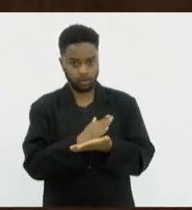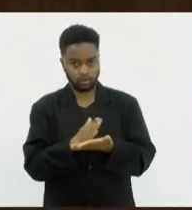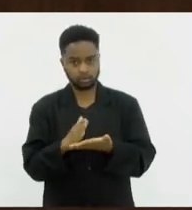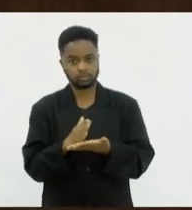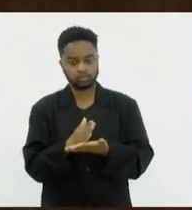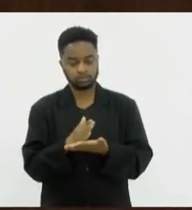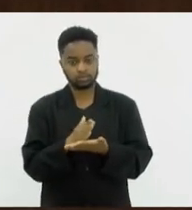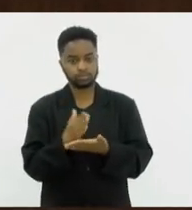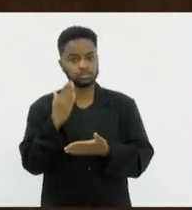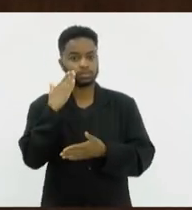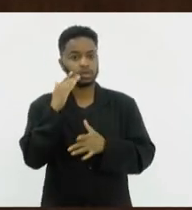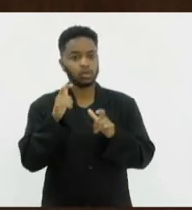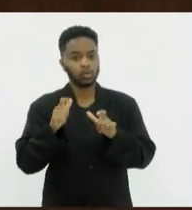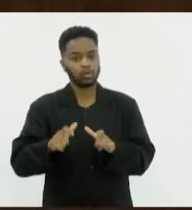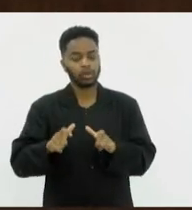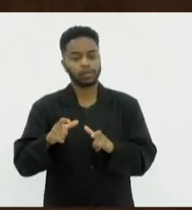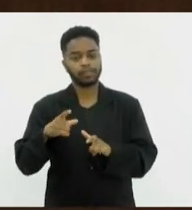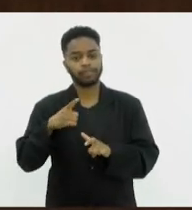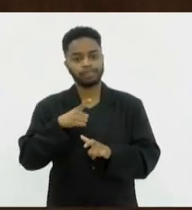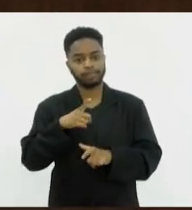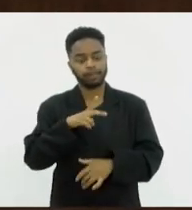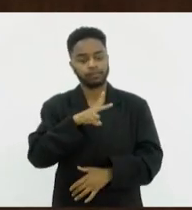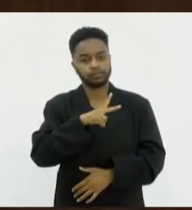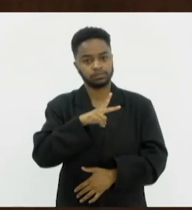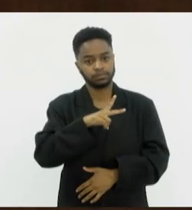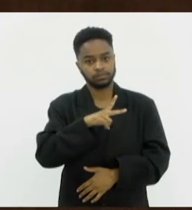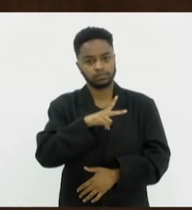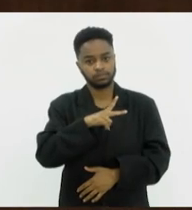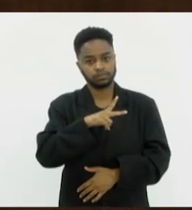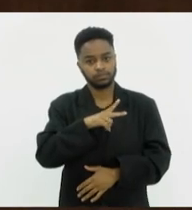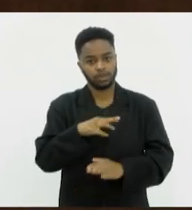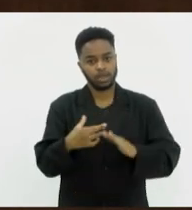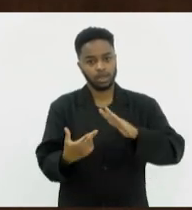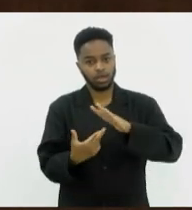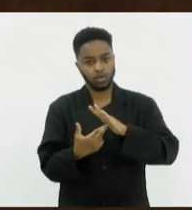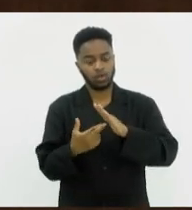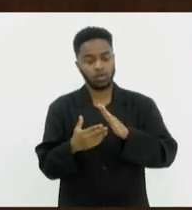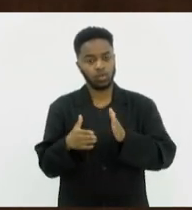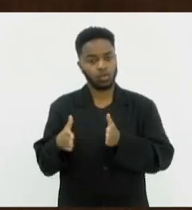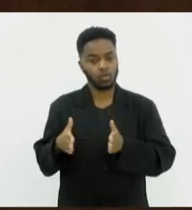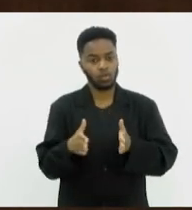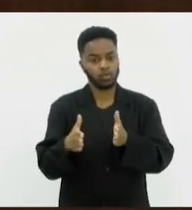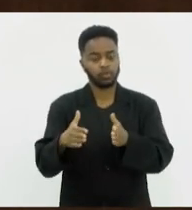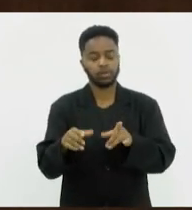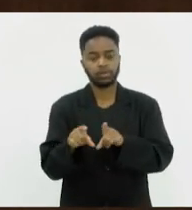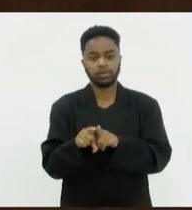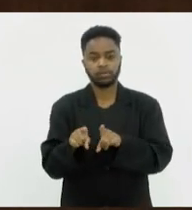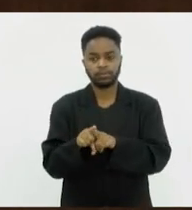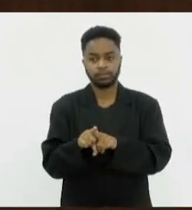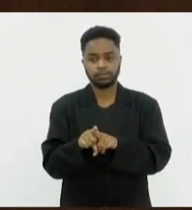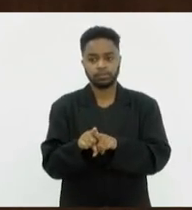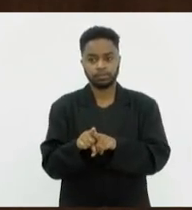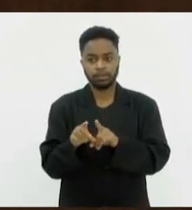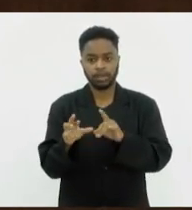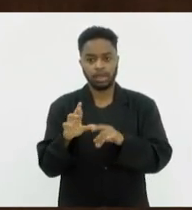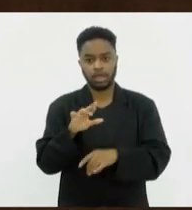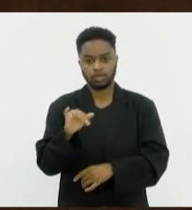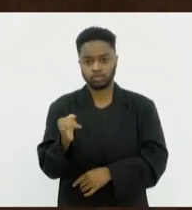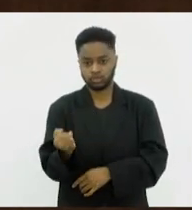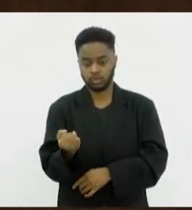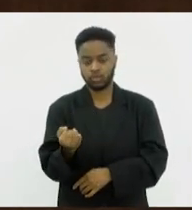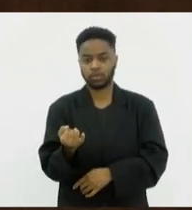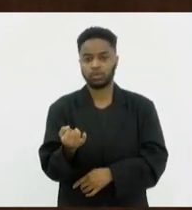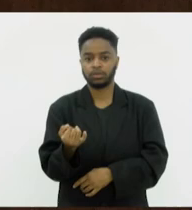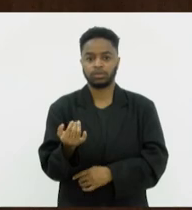onde existe a privatização das rodovias, das RJs.